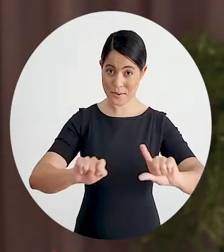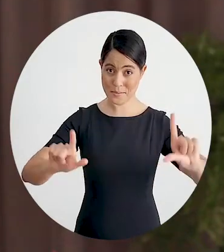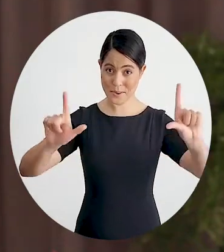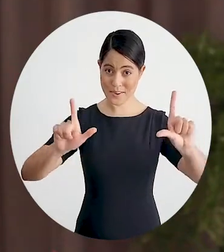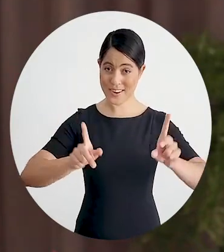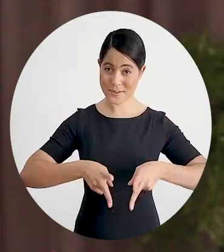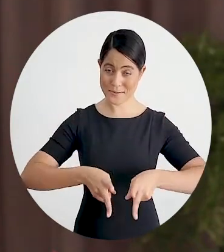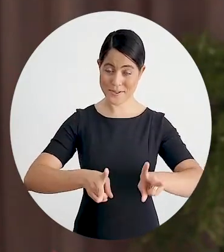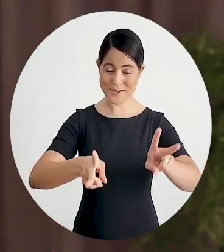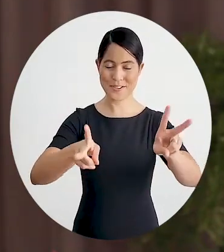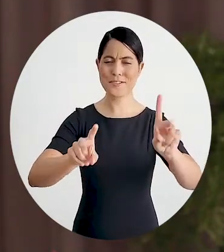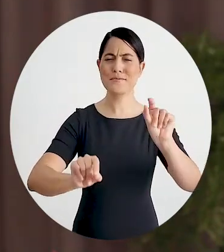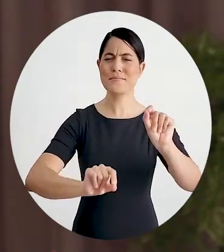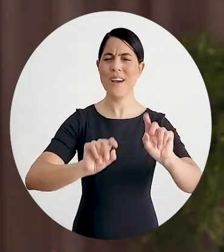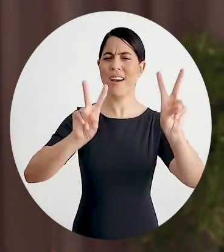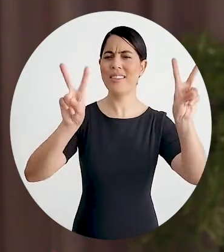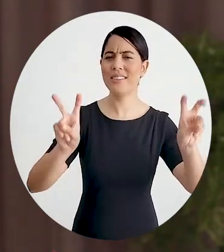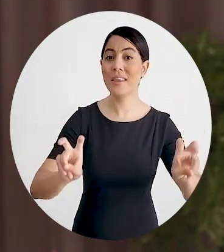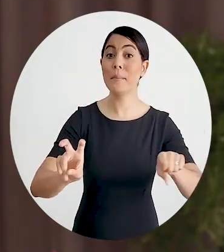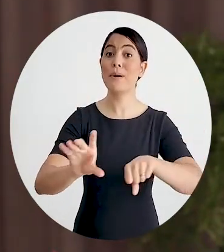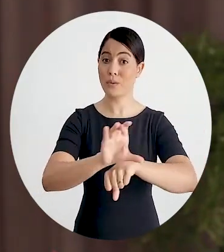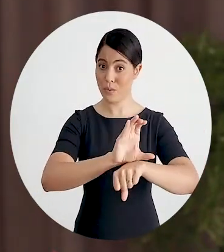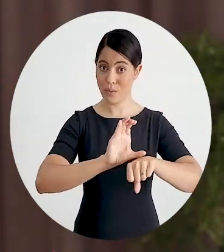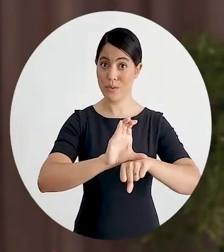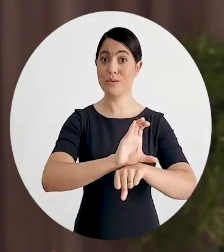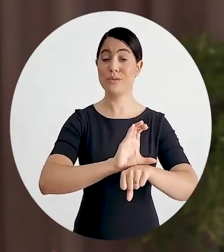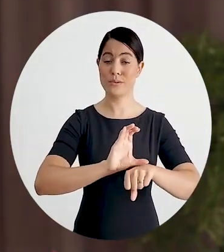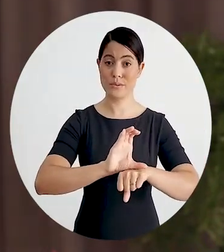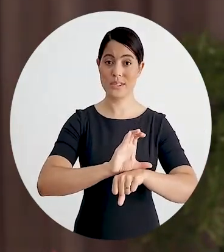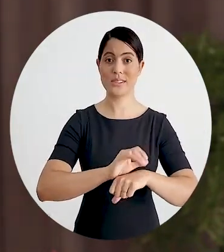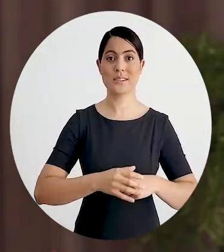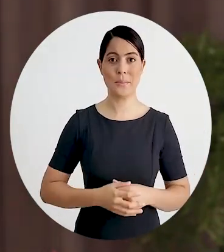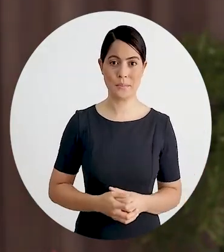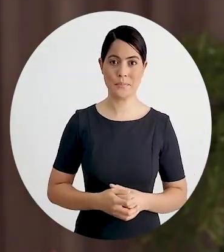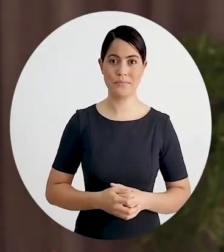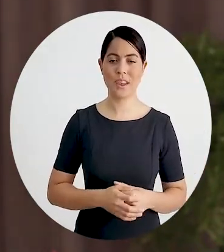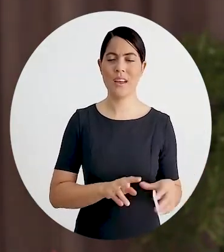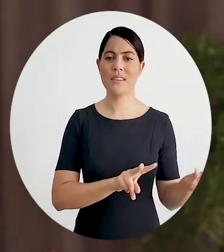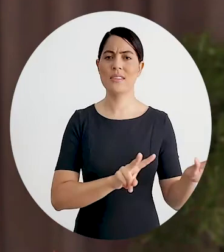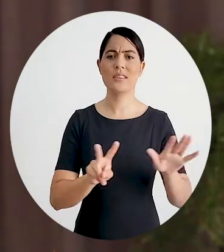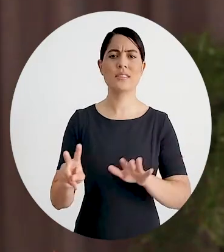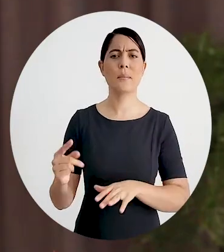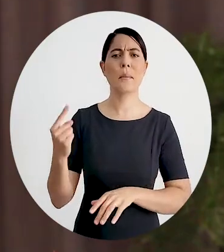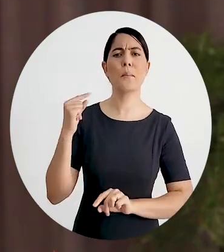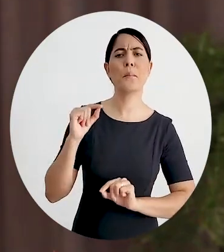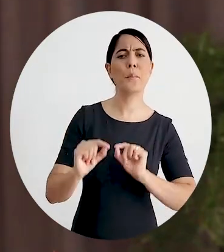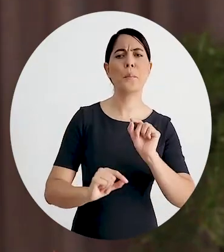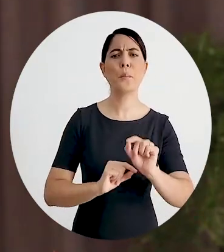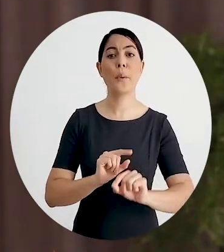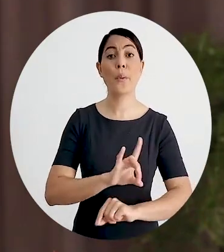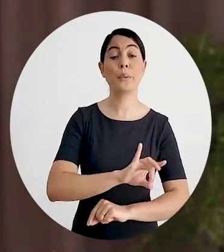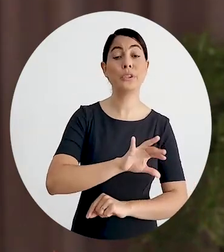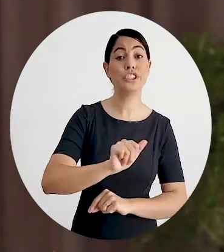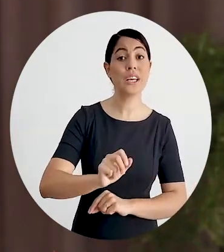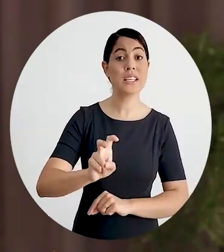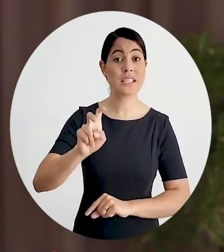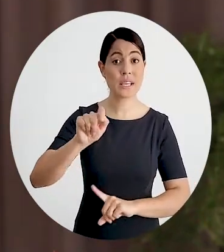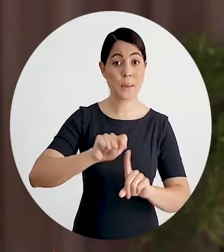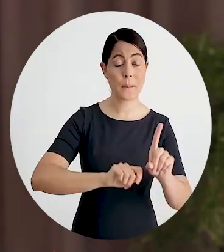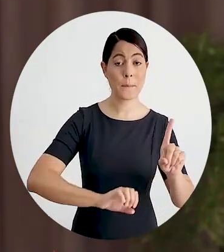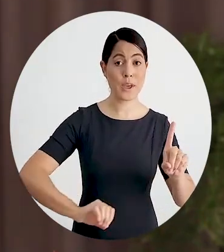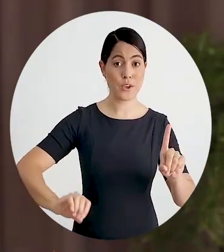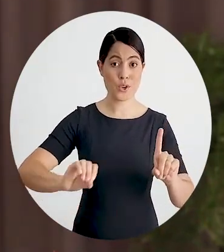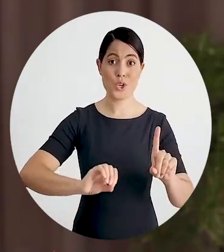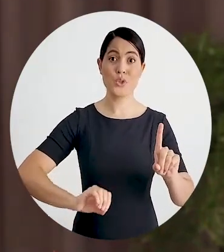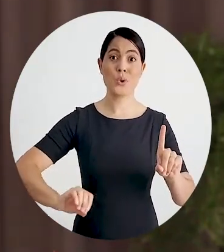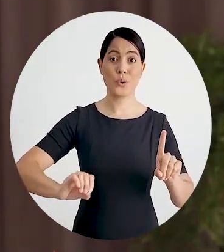Estamos de volta e vamos falar sobre a Constituição da República. Nas últimas semanas, nós temos marcado o dia 5 de outubro